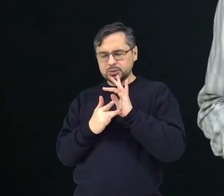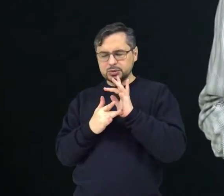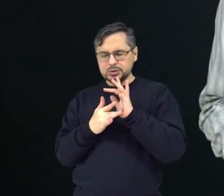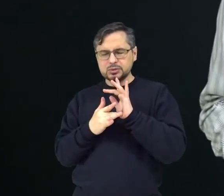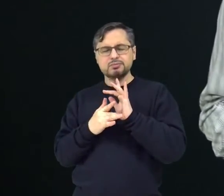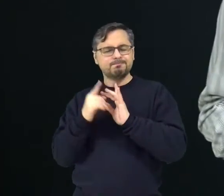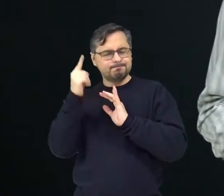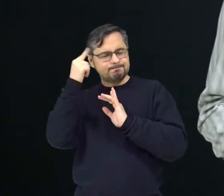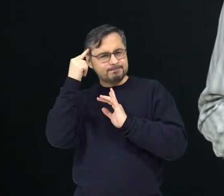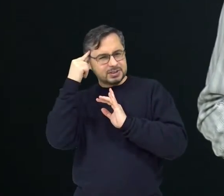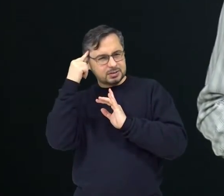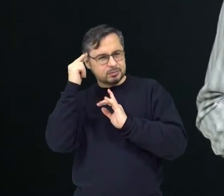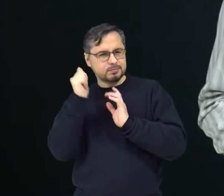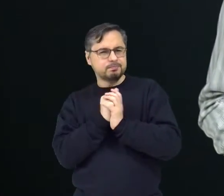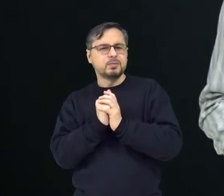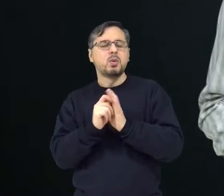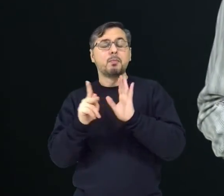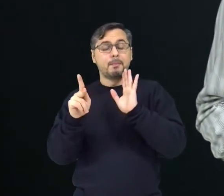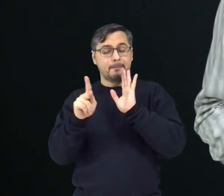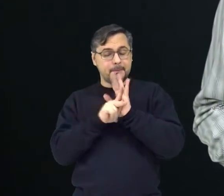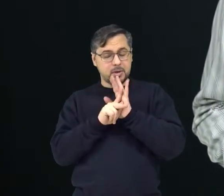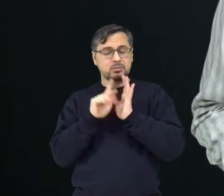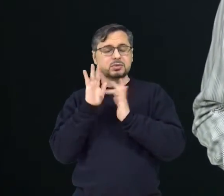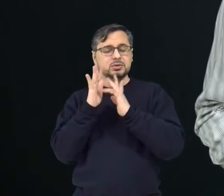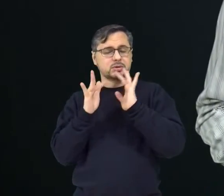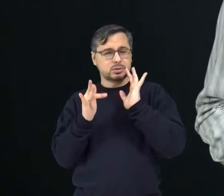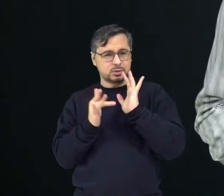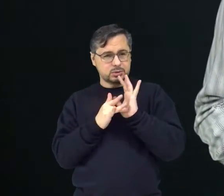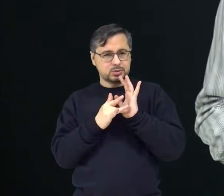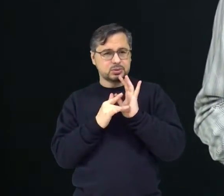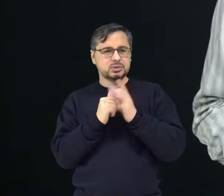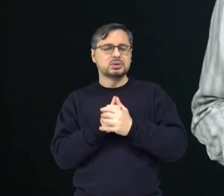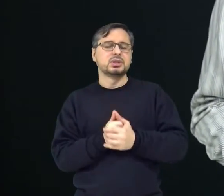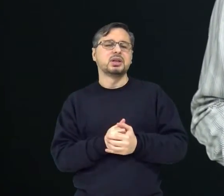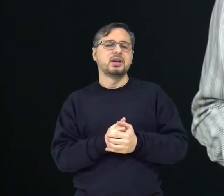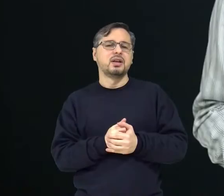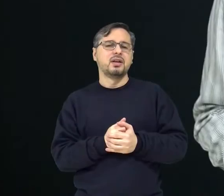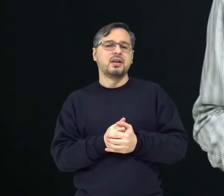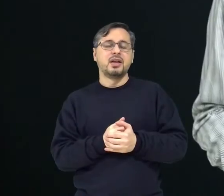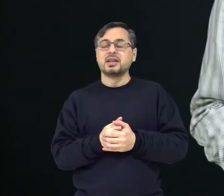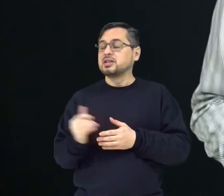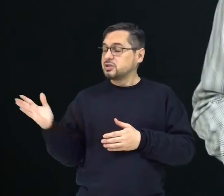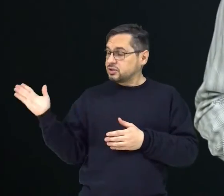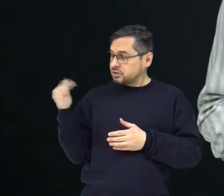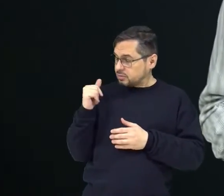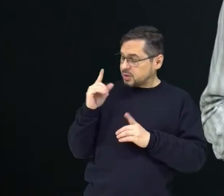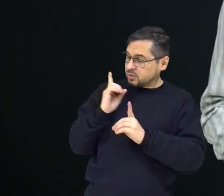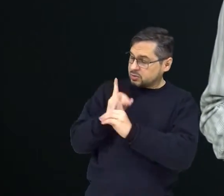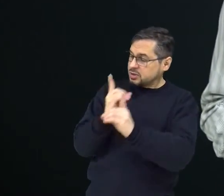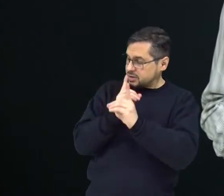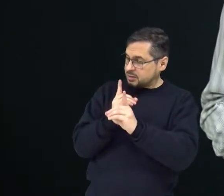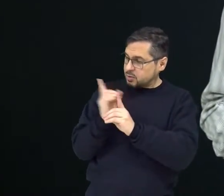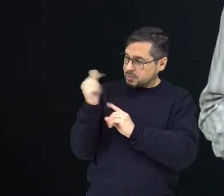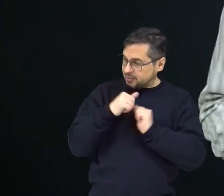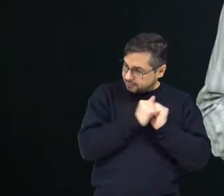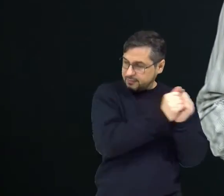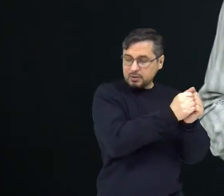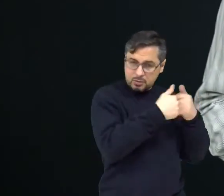preste muita atenção nisso, o próprio Jesus é quem convida os discípulos para a